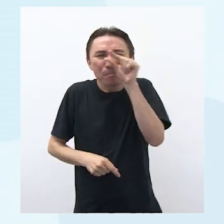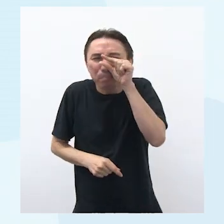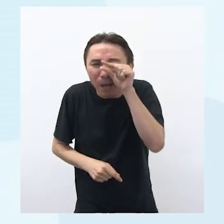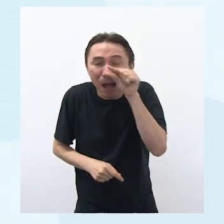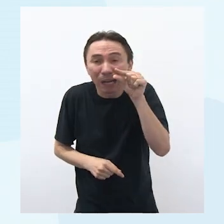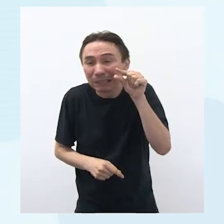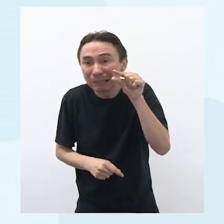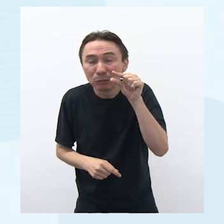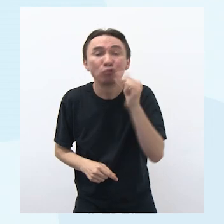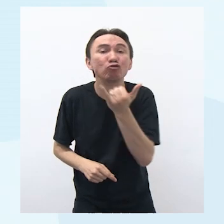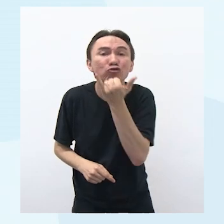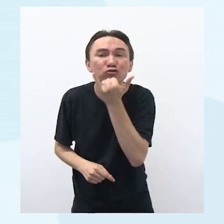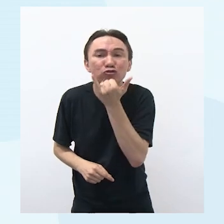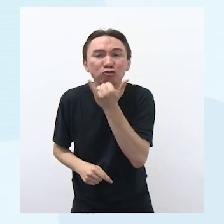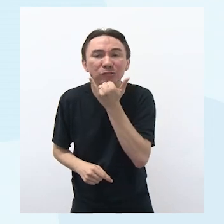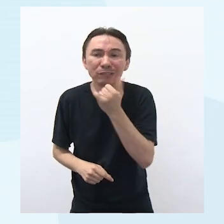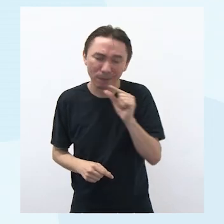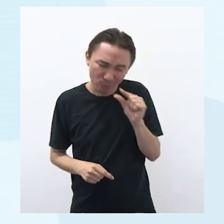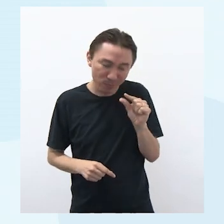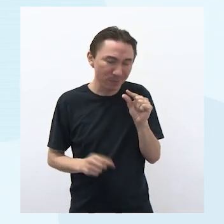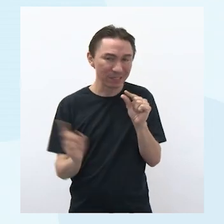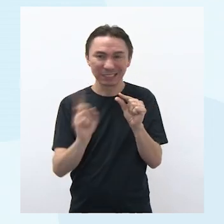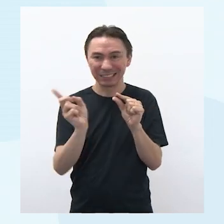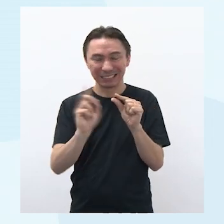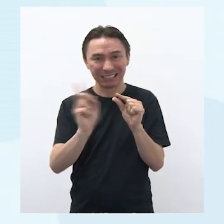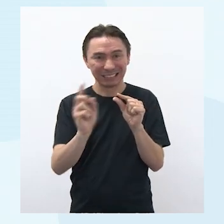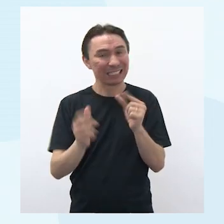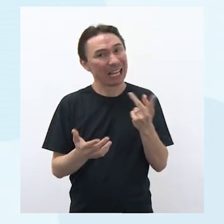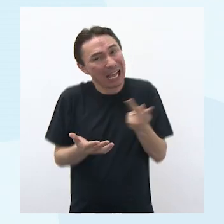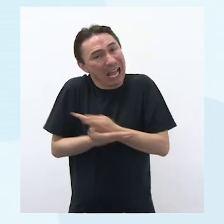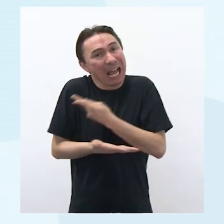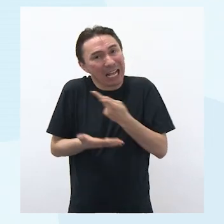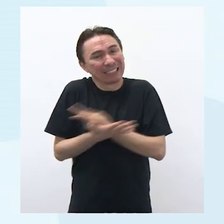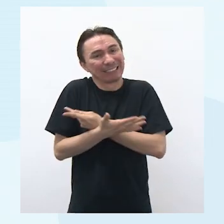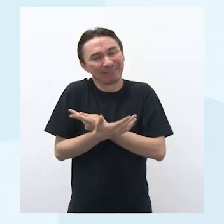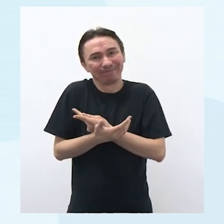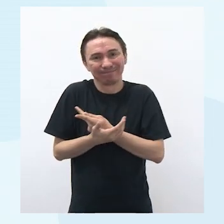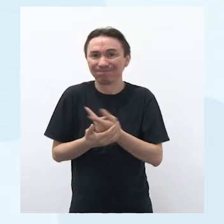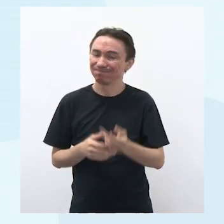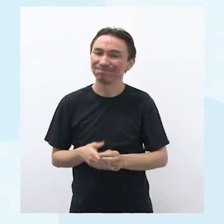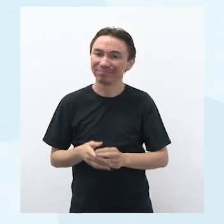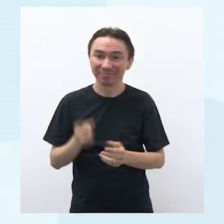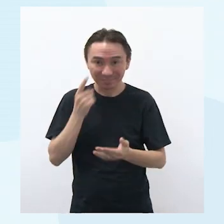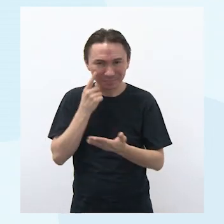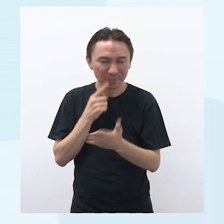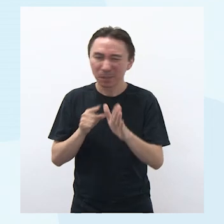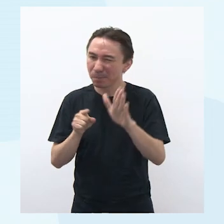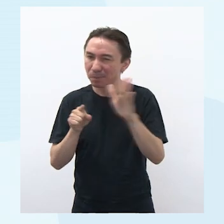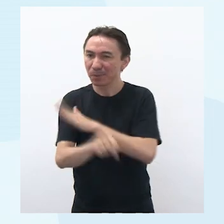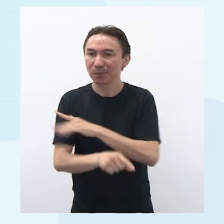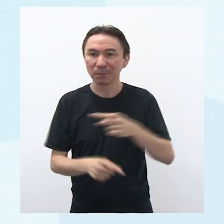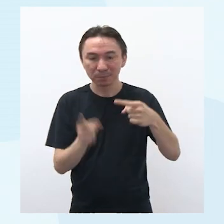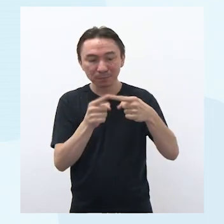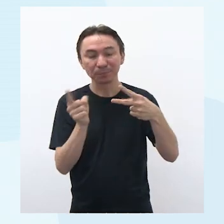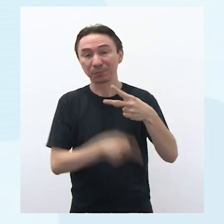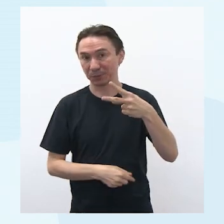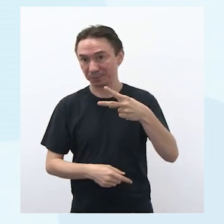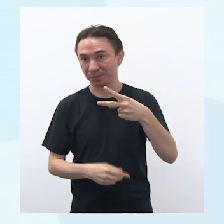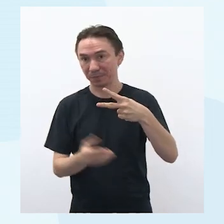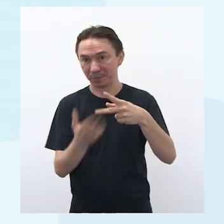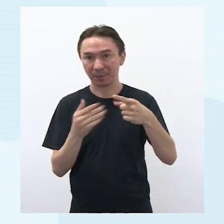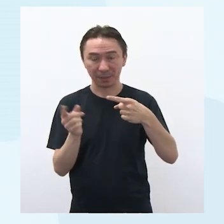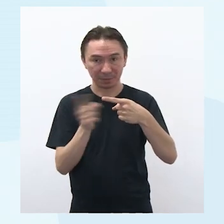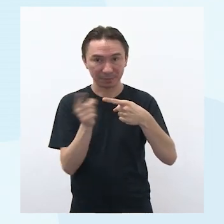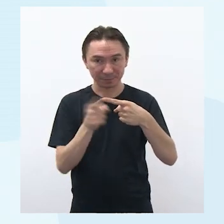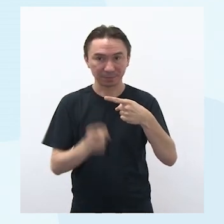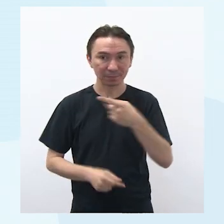porque não era para essa letra estar desse tamanho. Acho que ela desconfigurou. E as perguntas são as seguintes. O que o